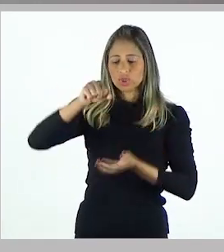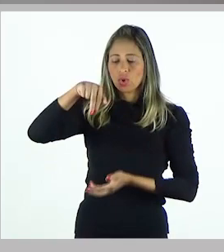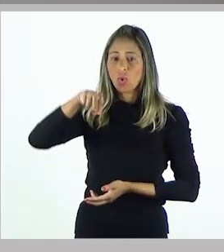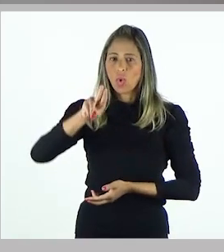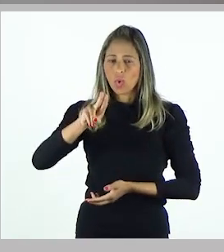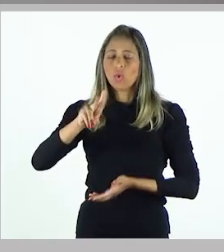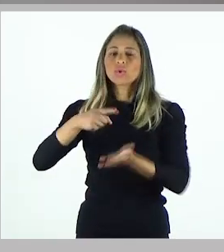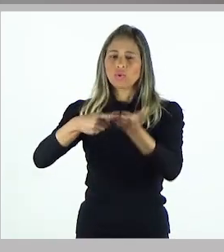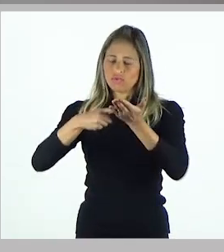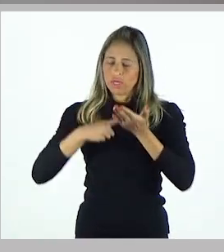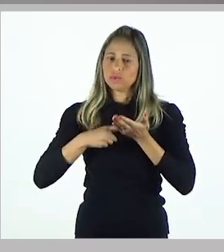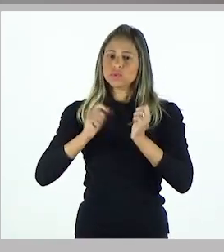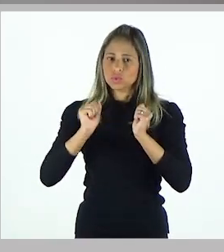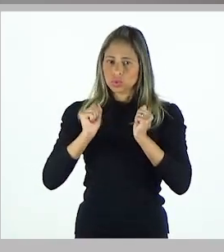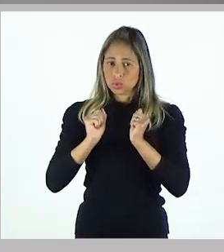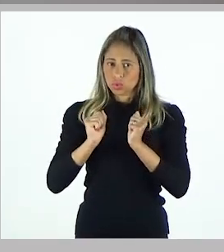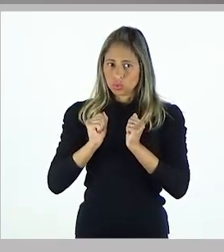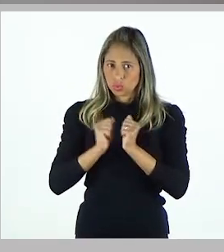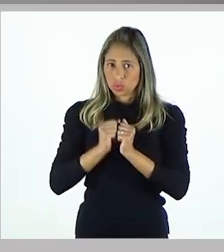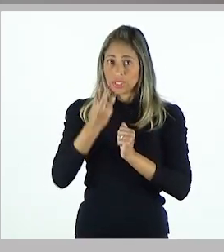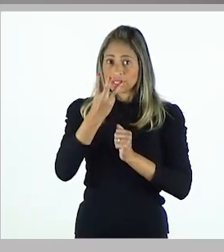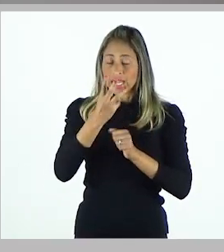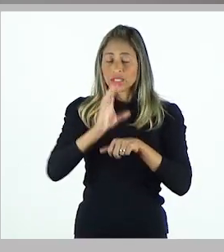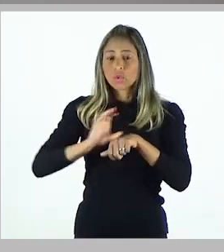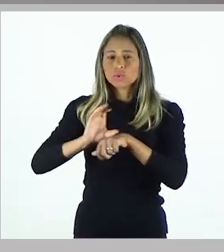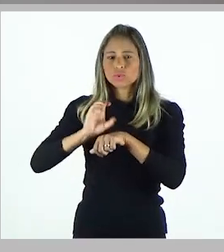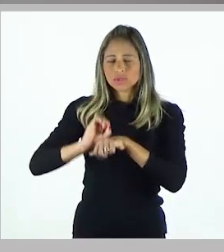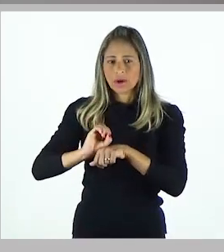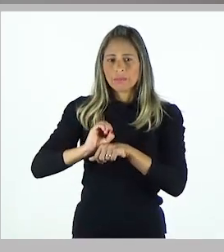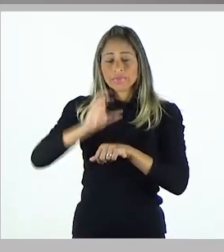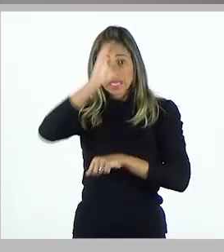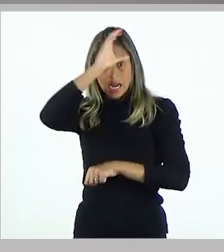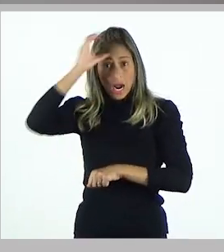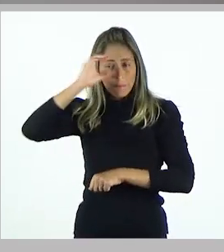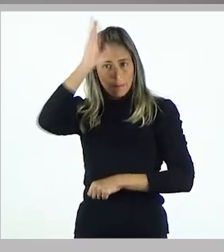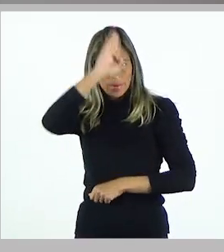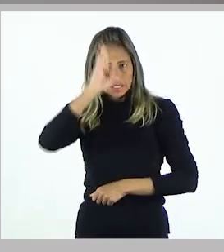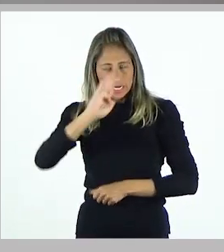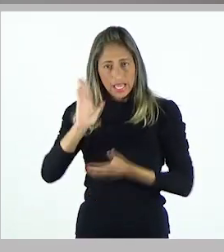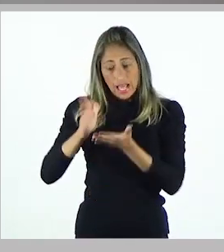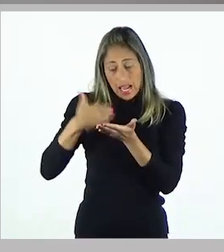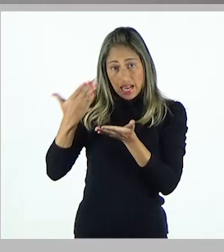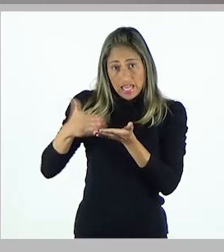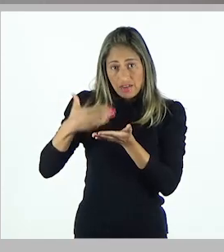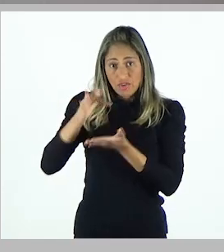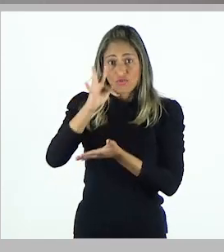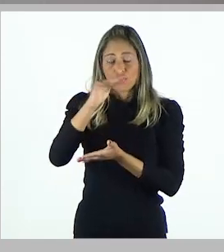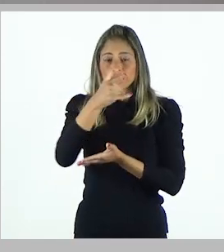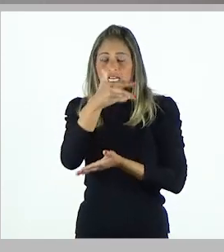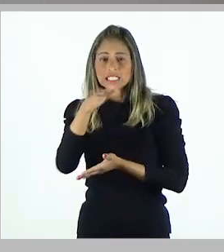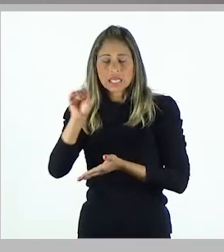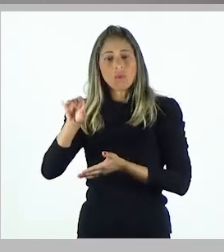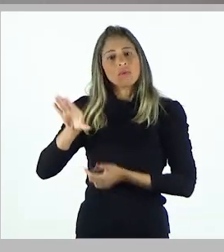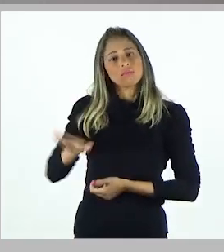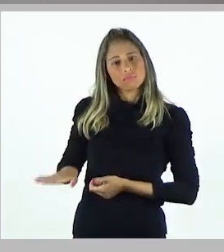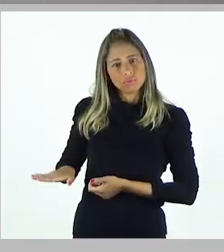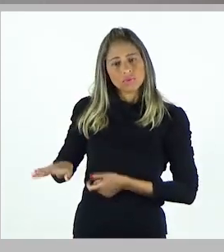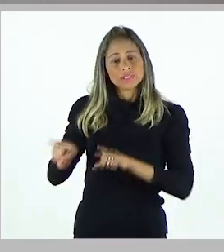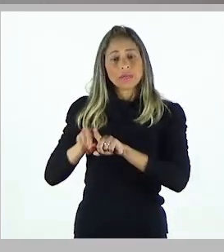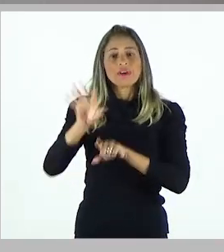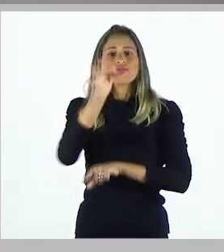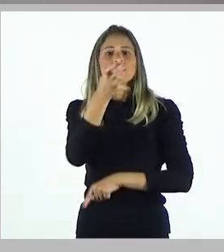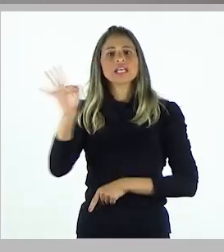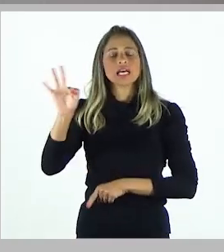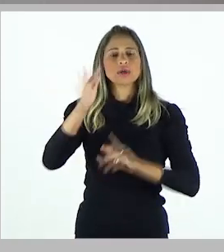ONU veio ao encontro da missão das 3 instituições, da Câmara Brasileira do Livro, da Fundação do Livro Infantil e